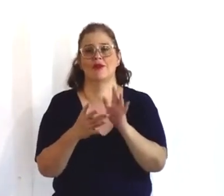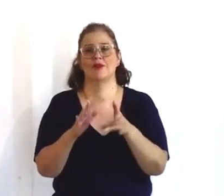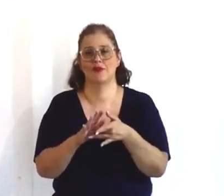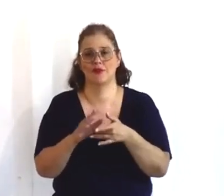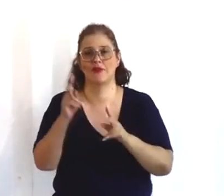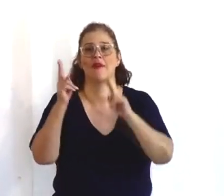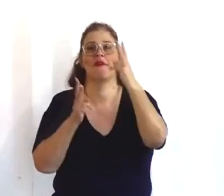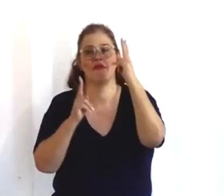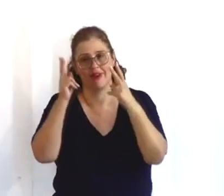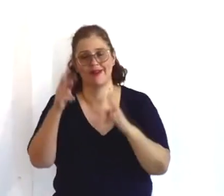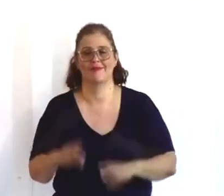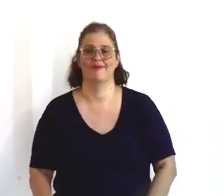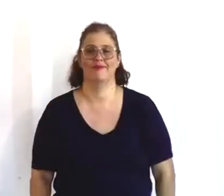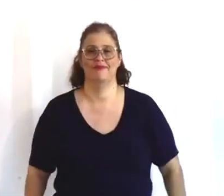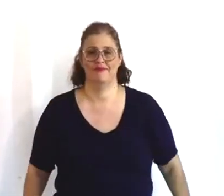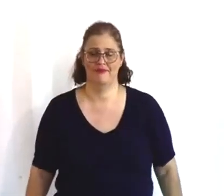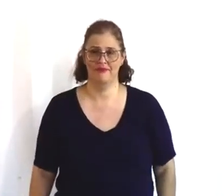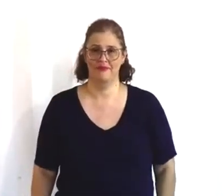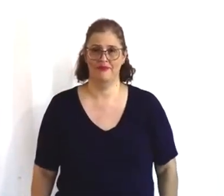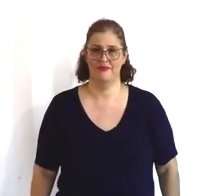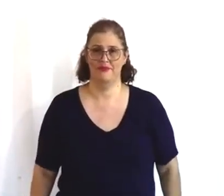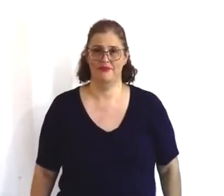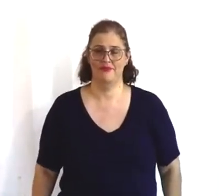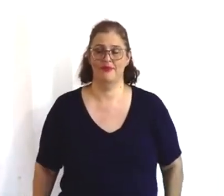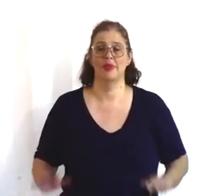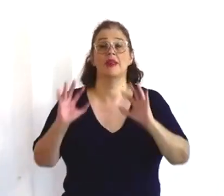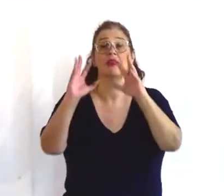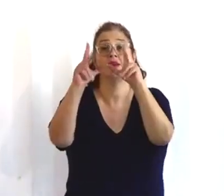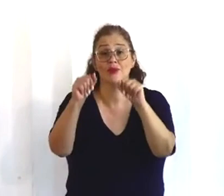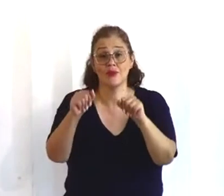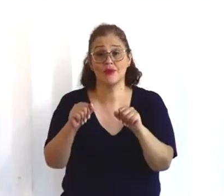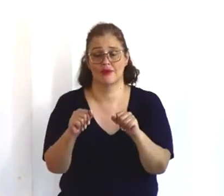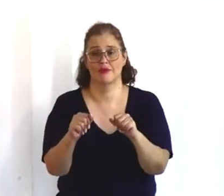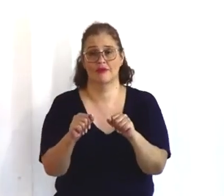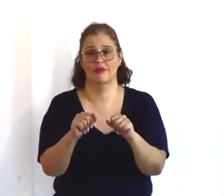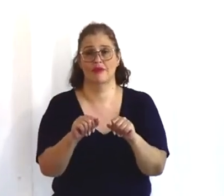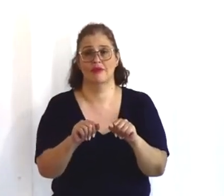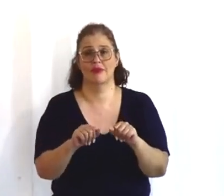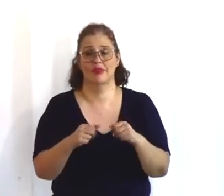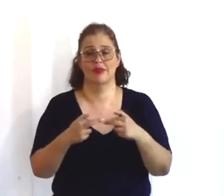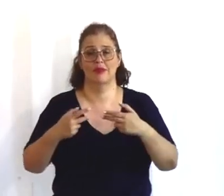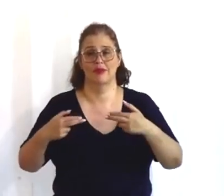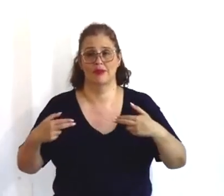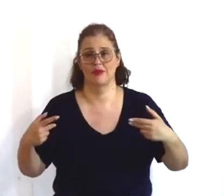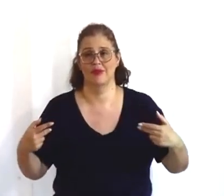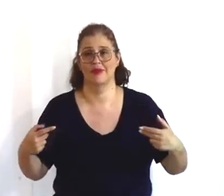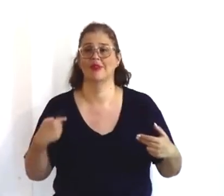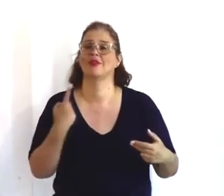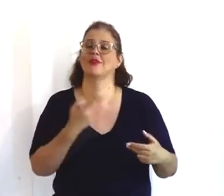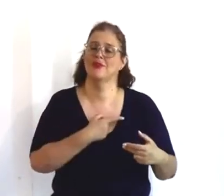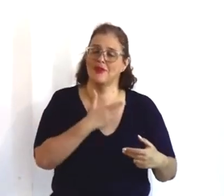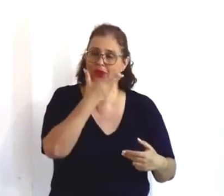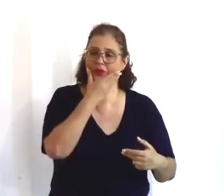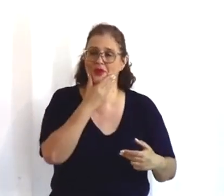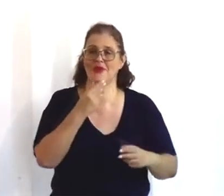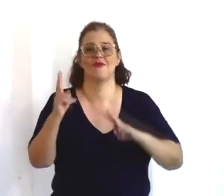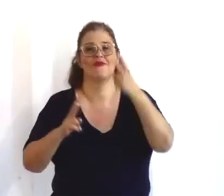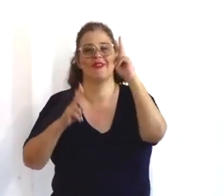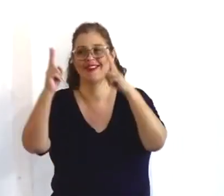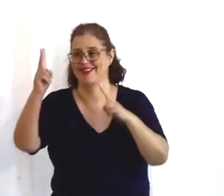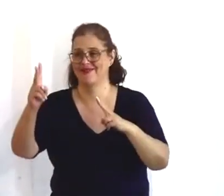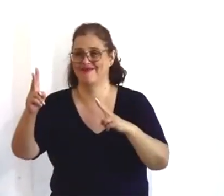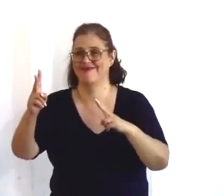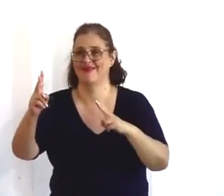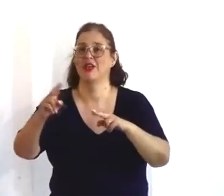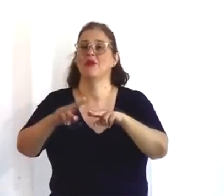lá em Romanos 8,37: em todas estas coisas, porém, somos mais que vencedores por meio daquele que nos amou.